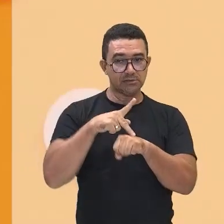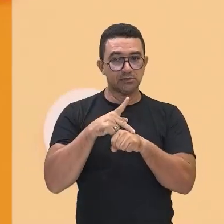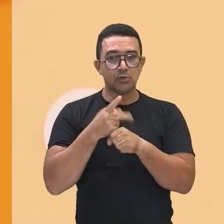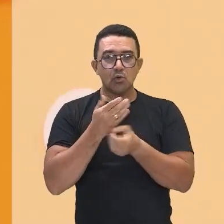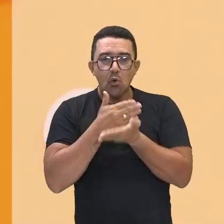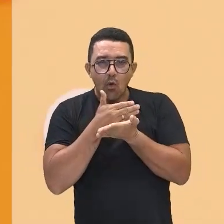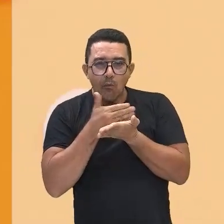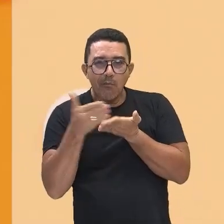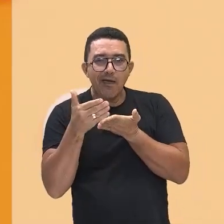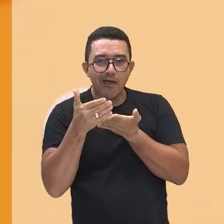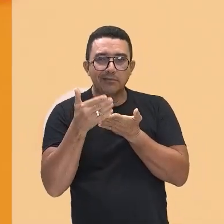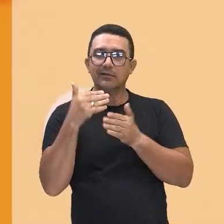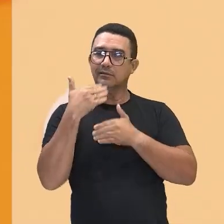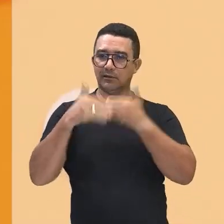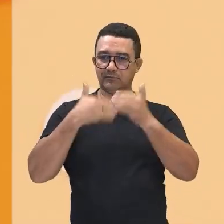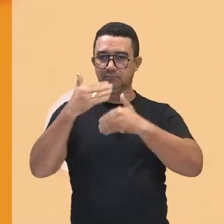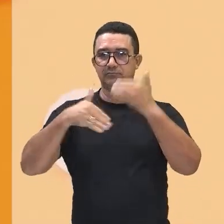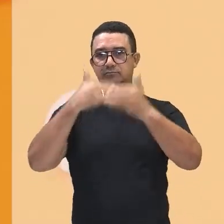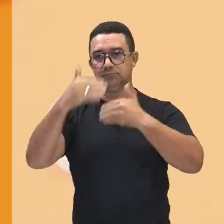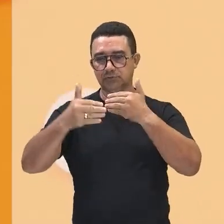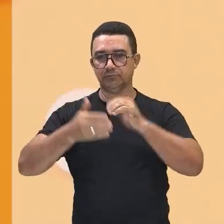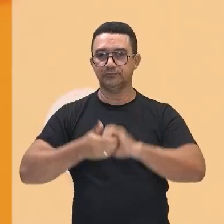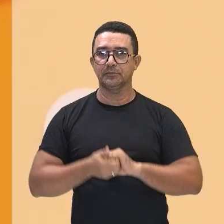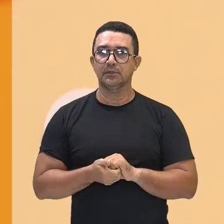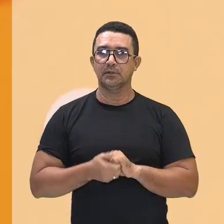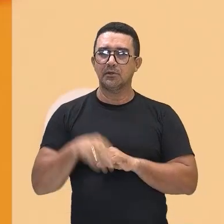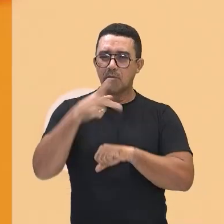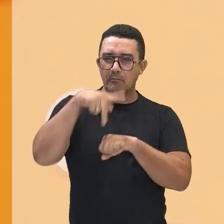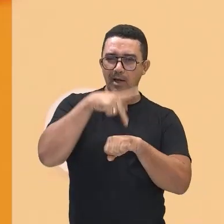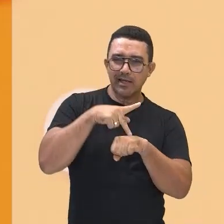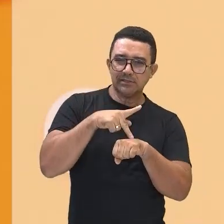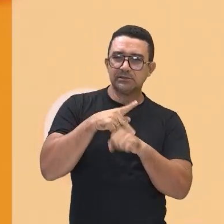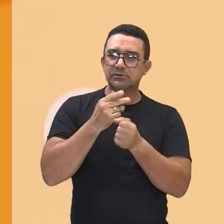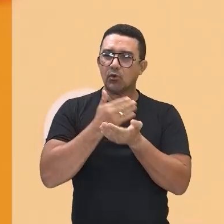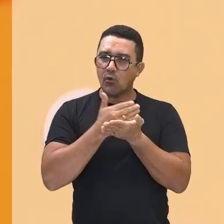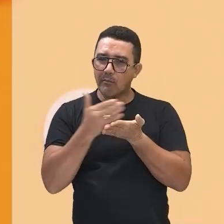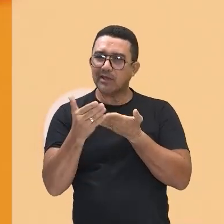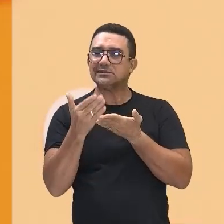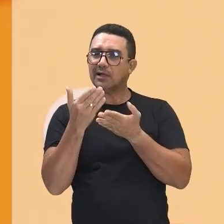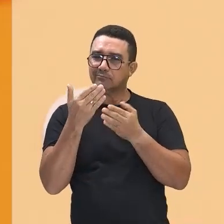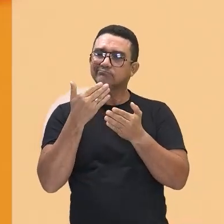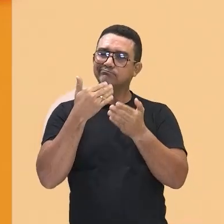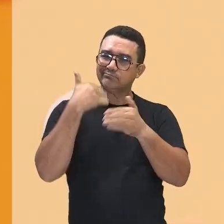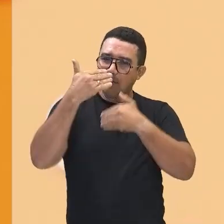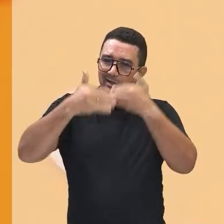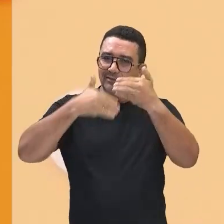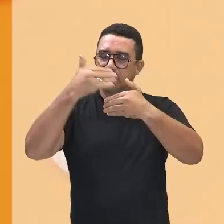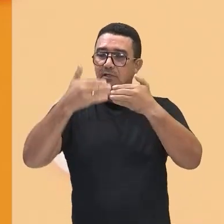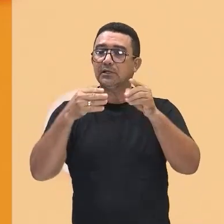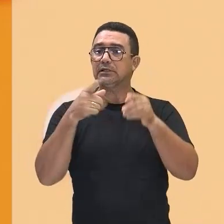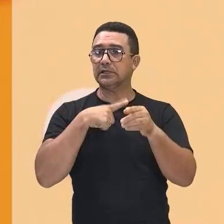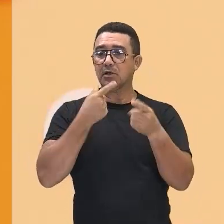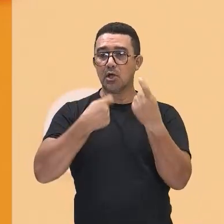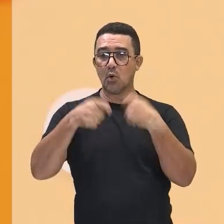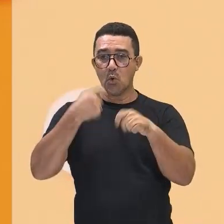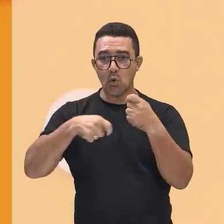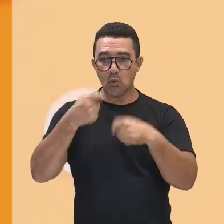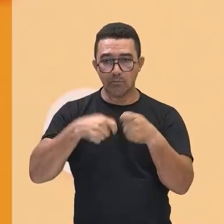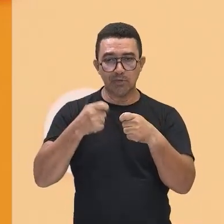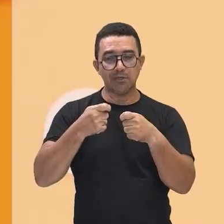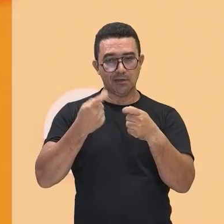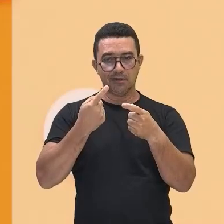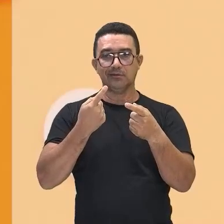os países intermediários, né, os países emergentes que acabaram tendo uma economia bastante